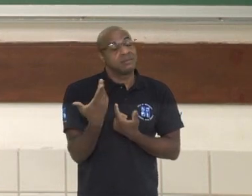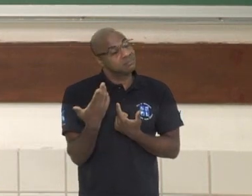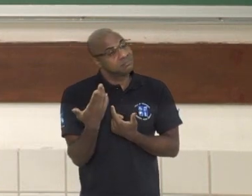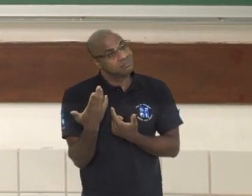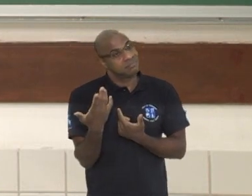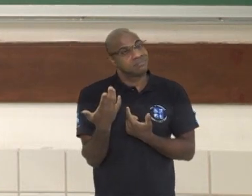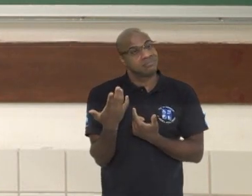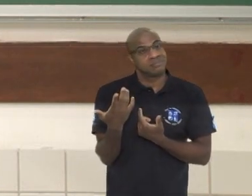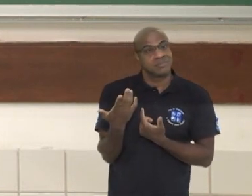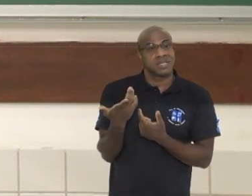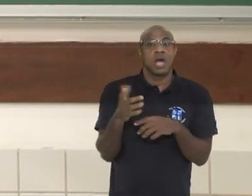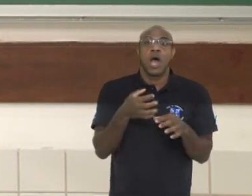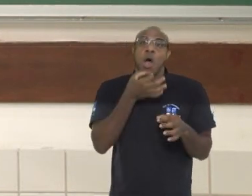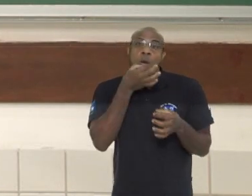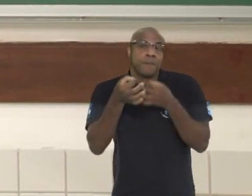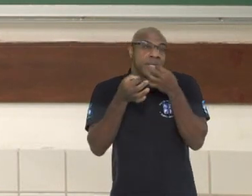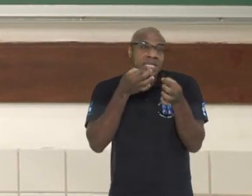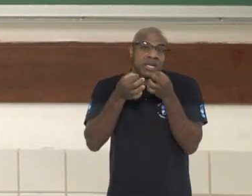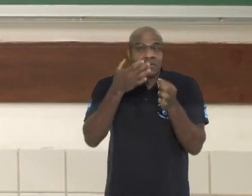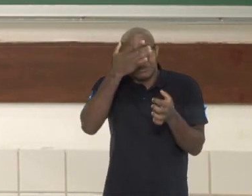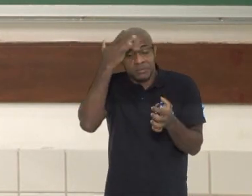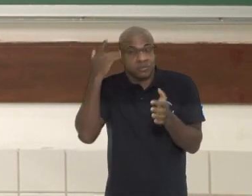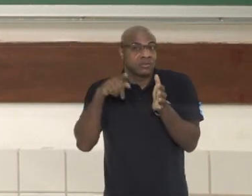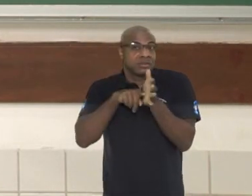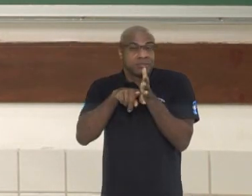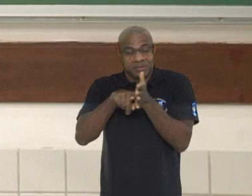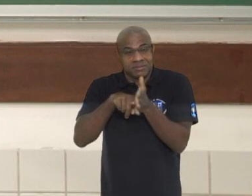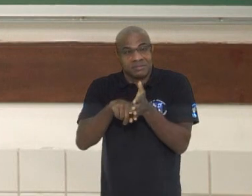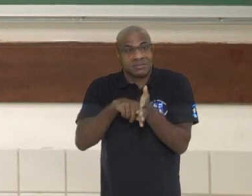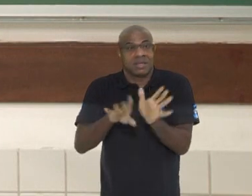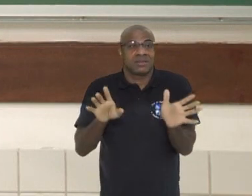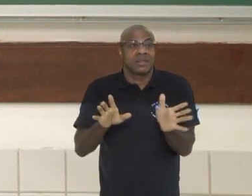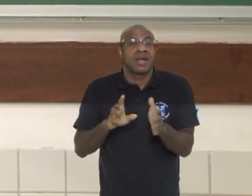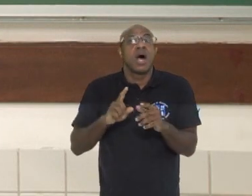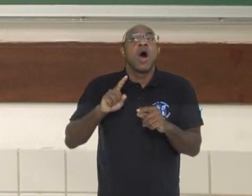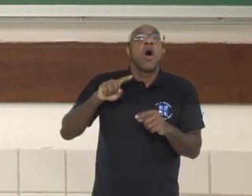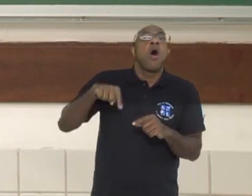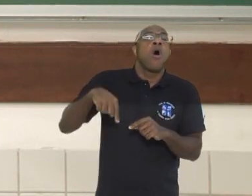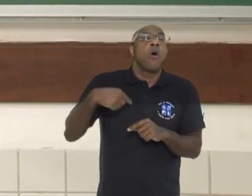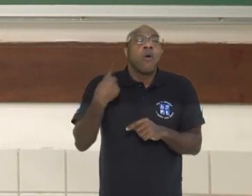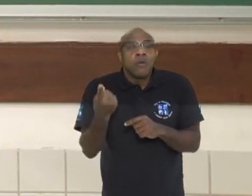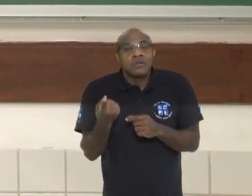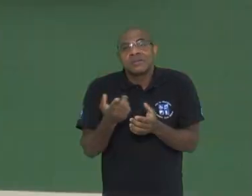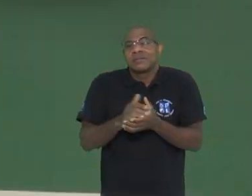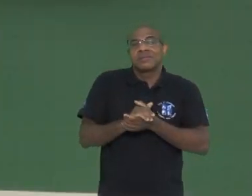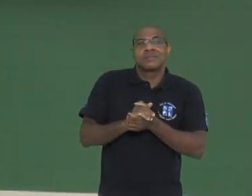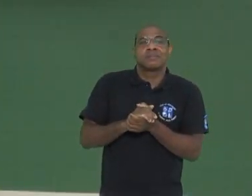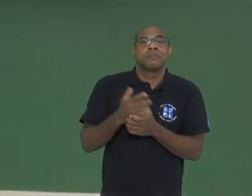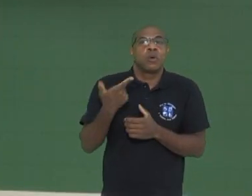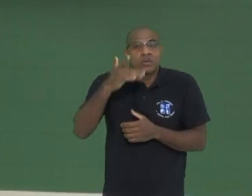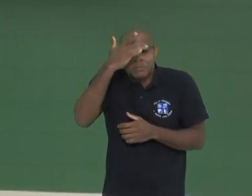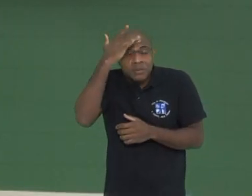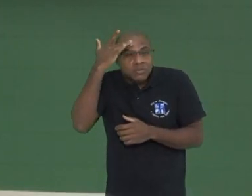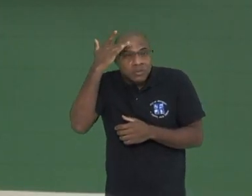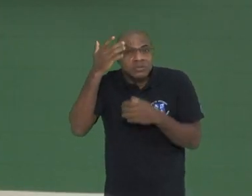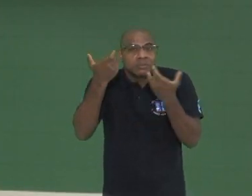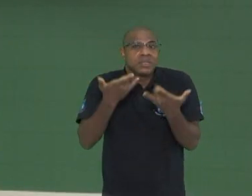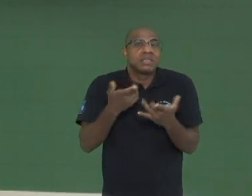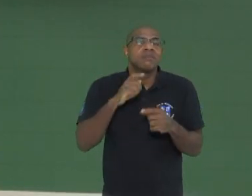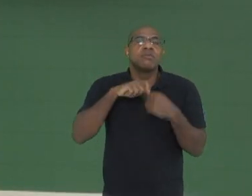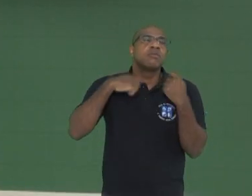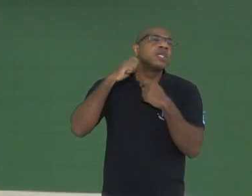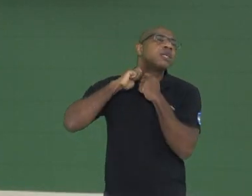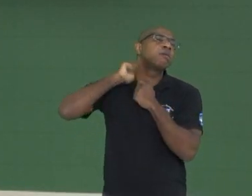hipótese, mas também temos uma outra linha, tá? Outros estudos vão dizer que Tiradentes foi